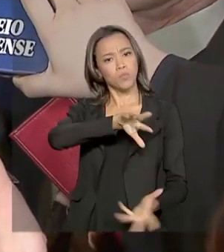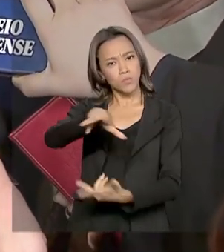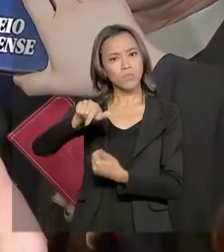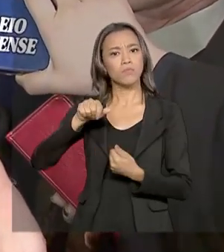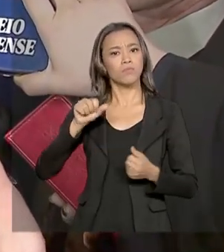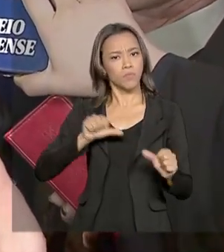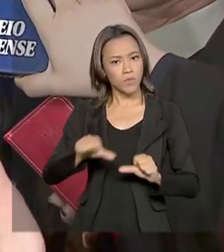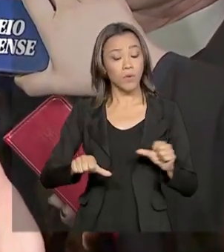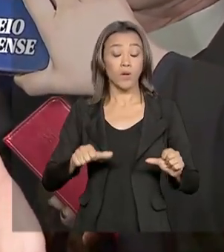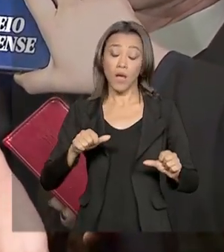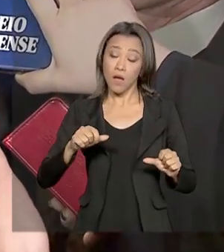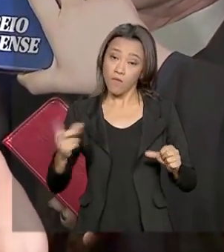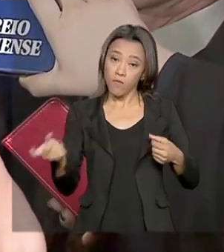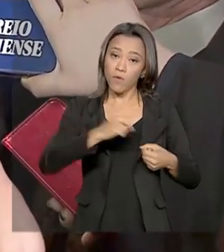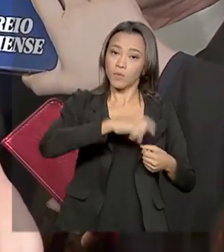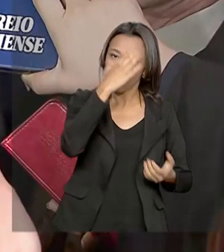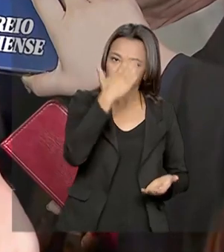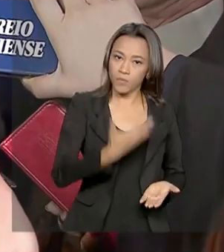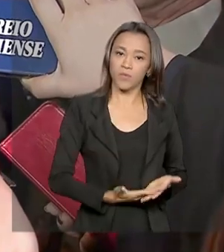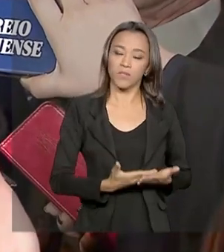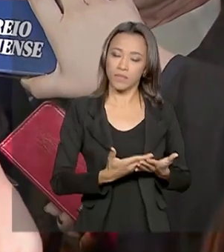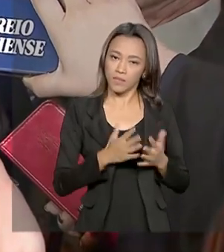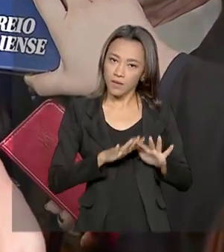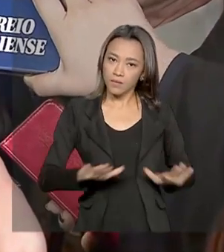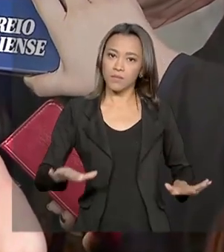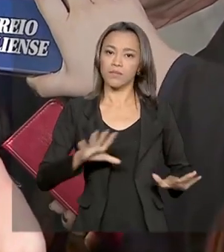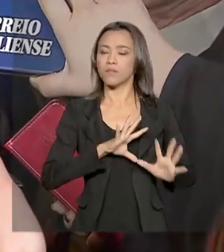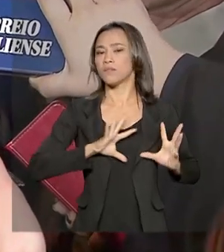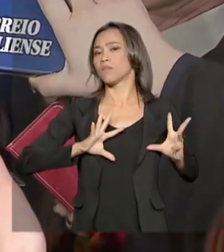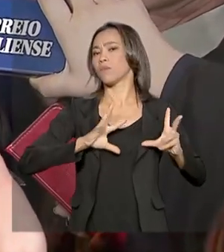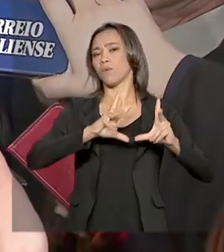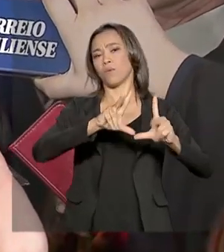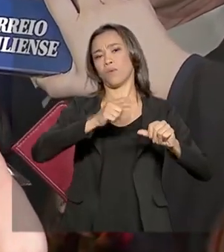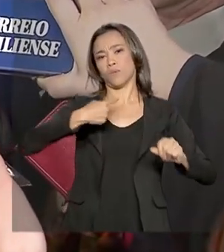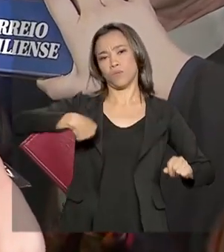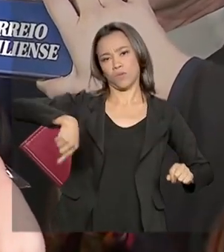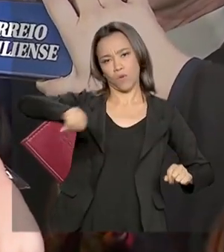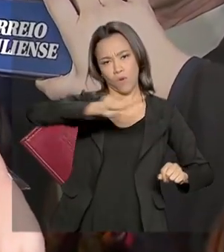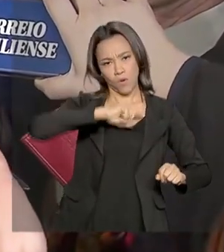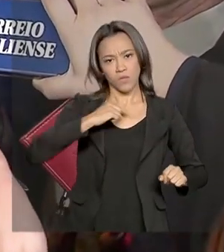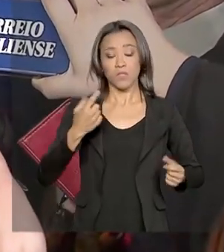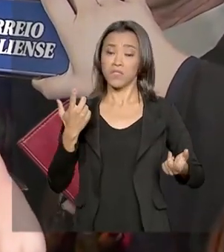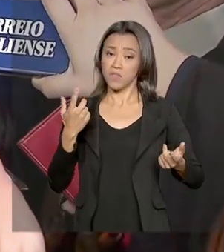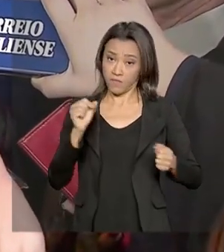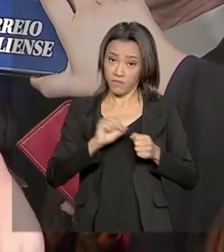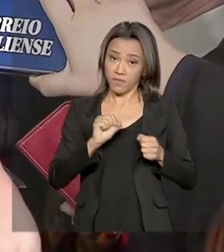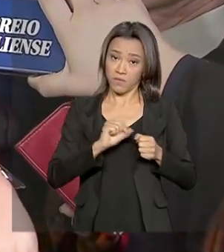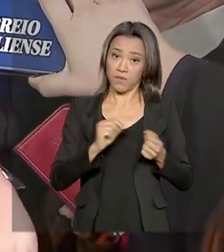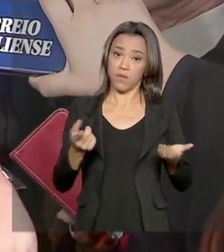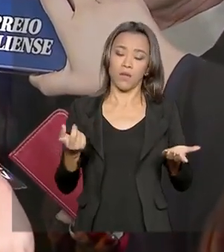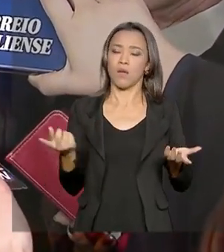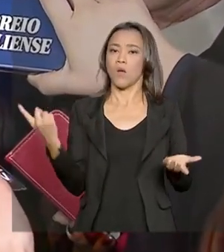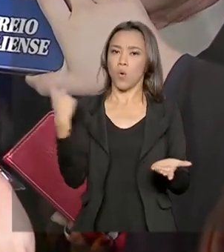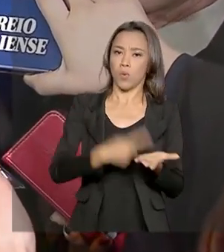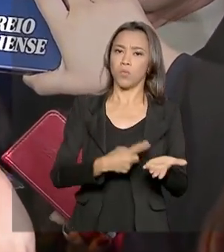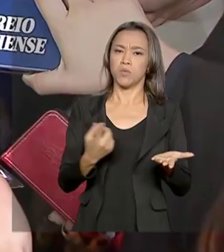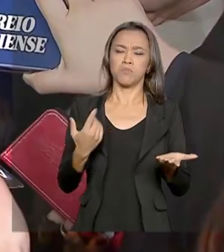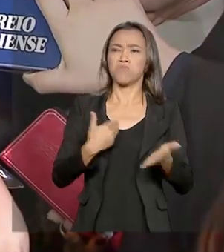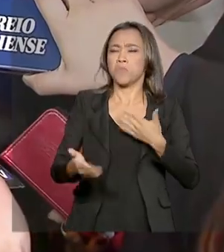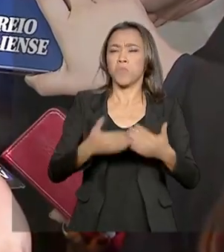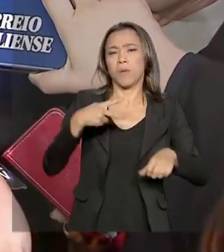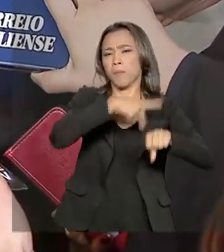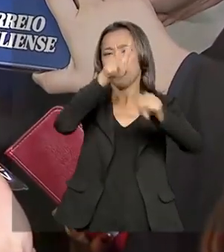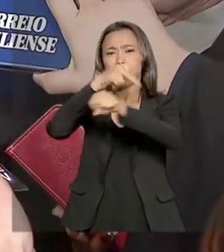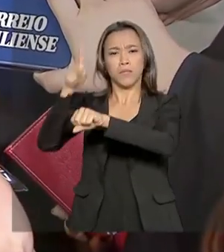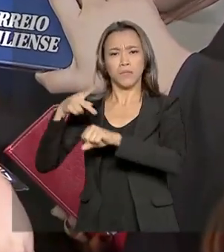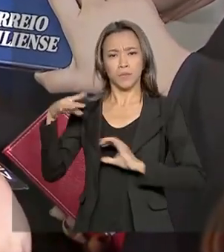valer entre nós e assim sendo, todos nós que fazemos acordos com qualquer país do mundo, estamos beneficiando